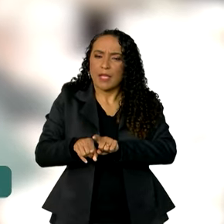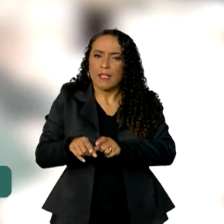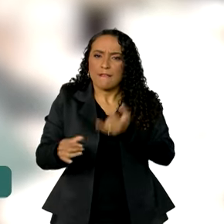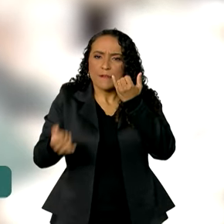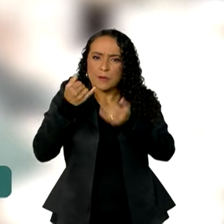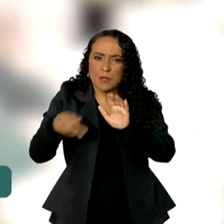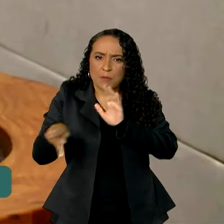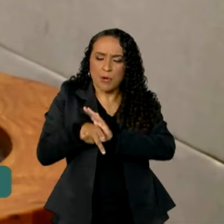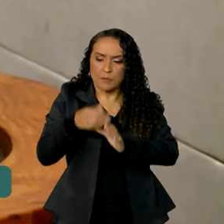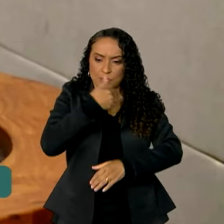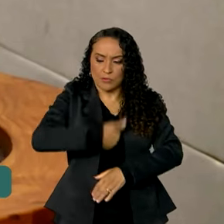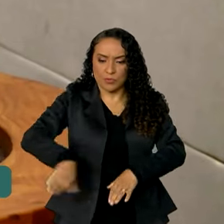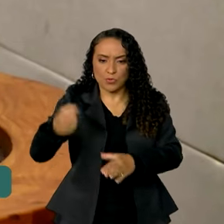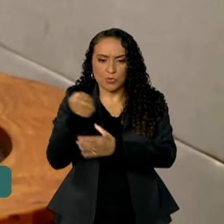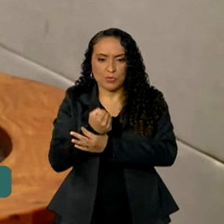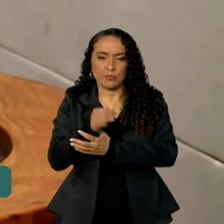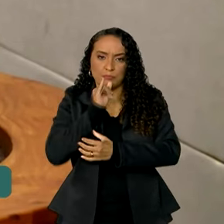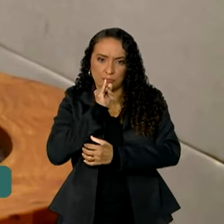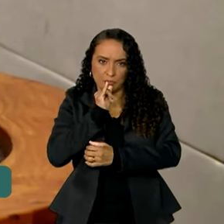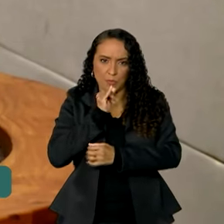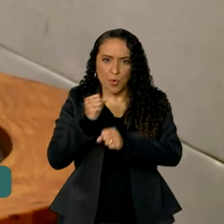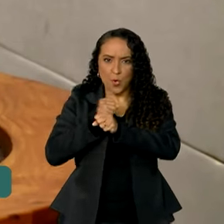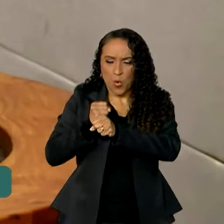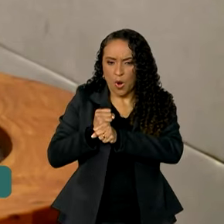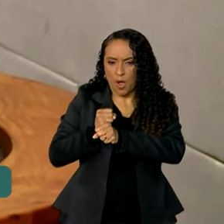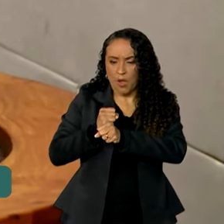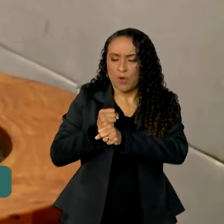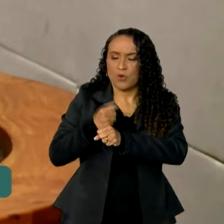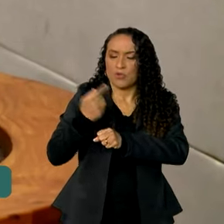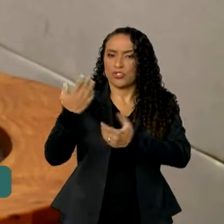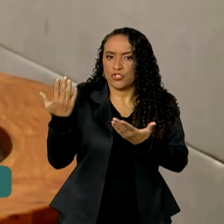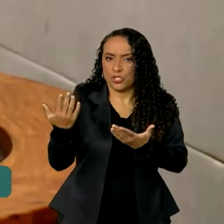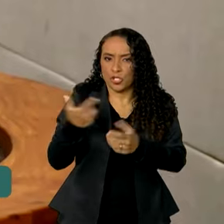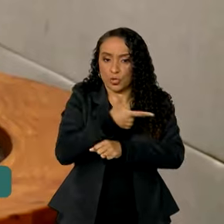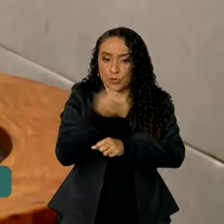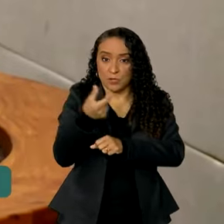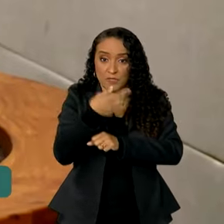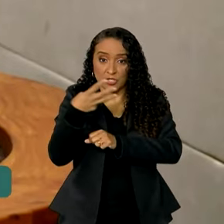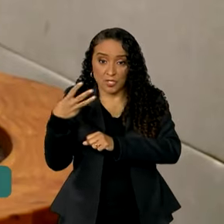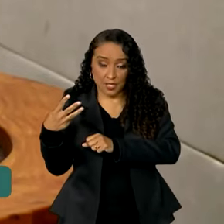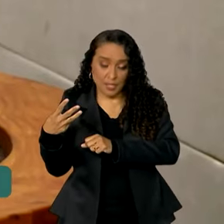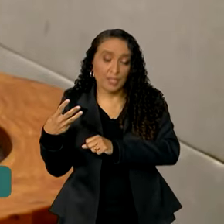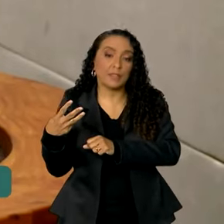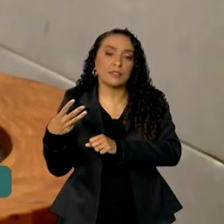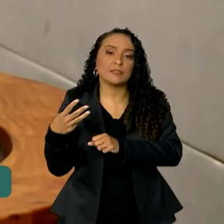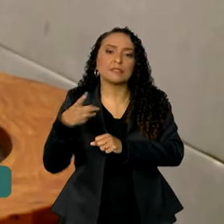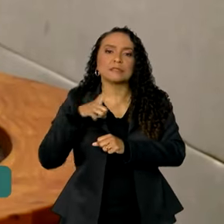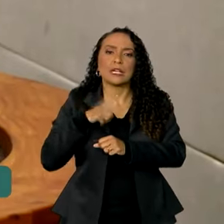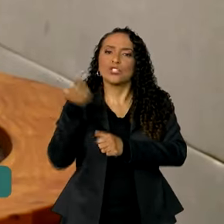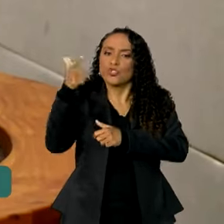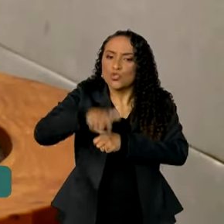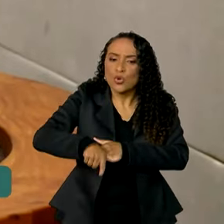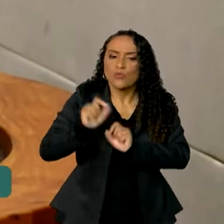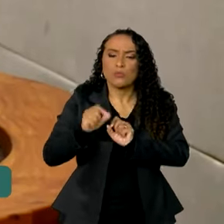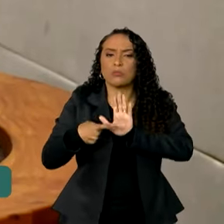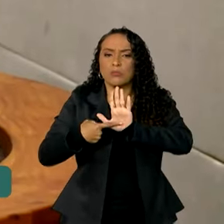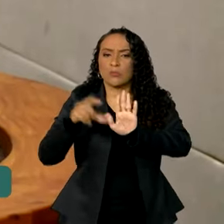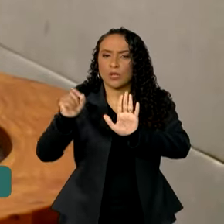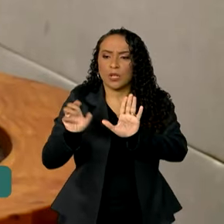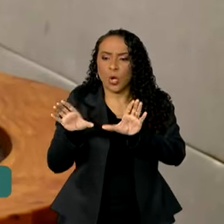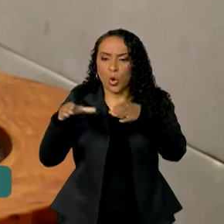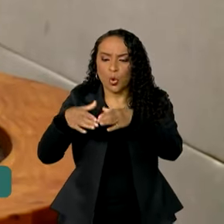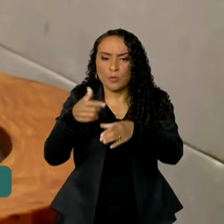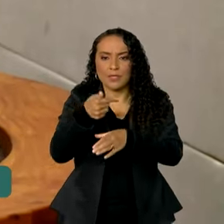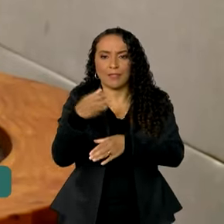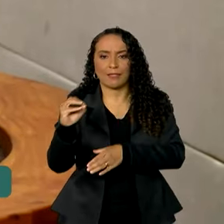segurança pública, pegando o anuário, por exemplo, do Brasileiro de Segurança Pública de 2023, está de novo figurando aí nesse grupo